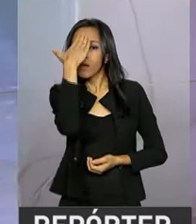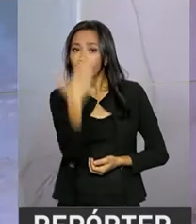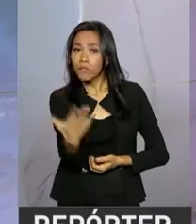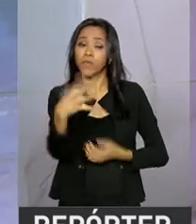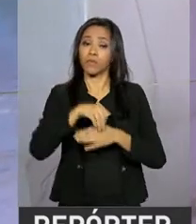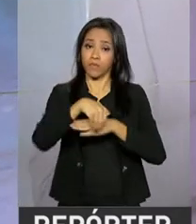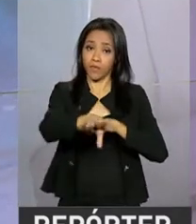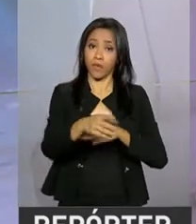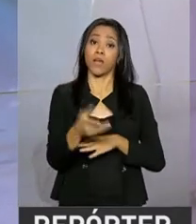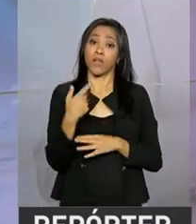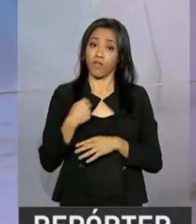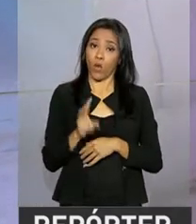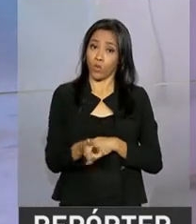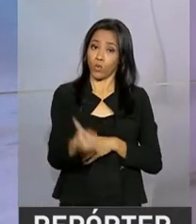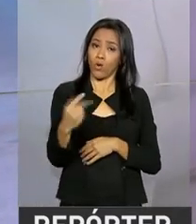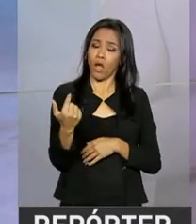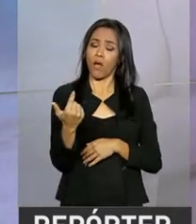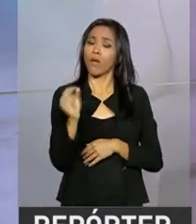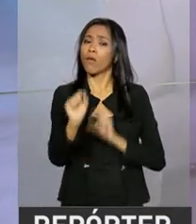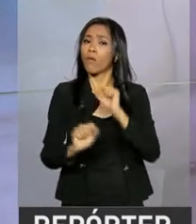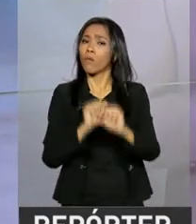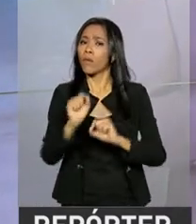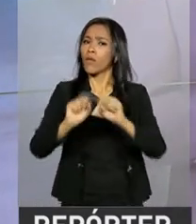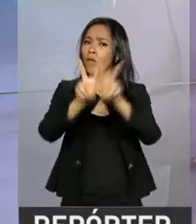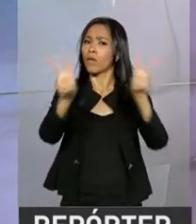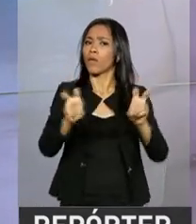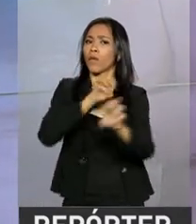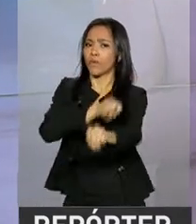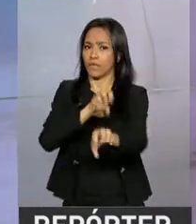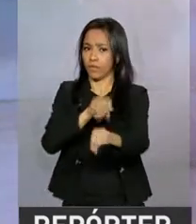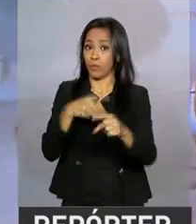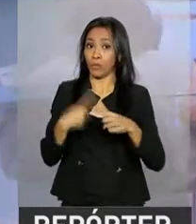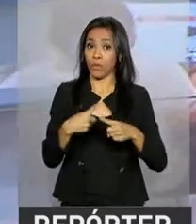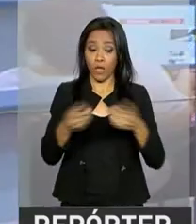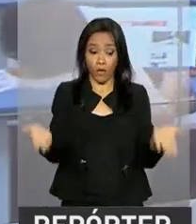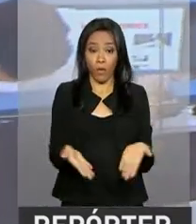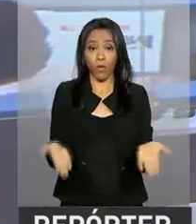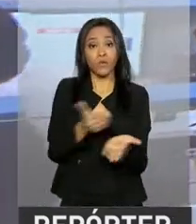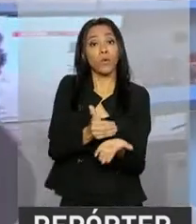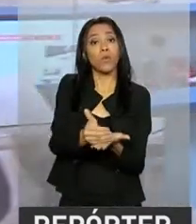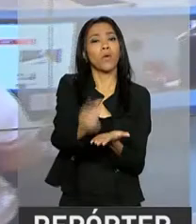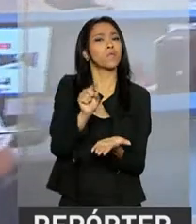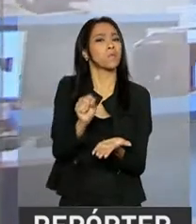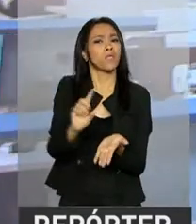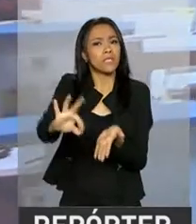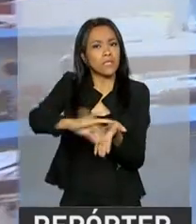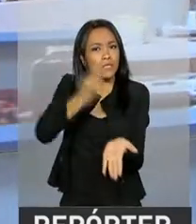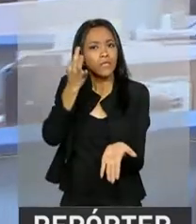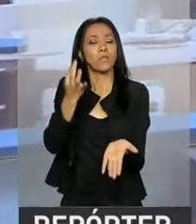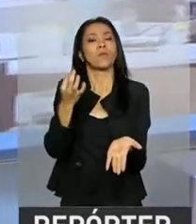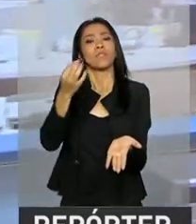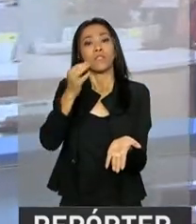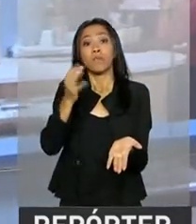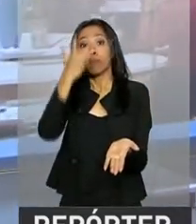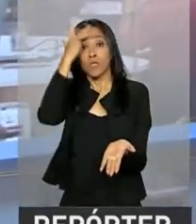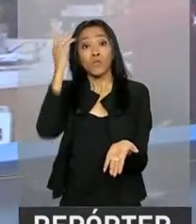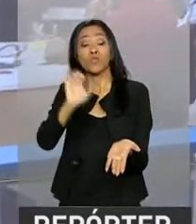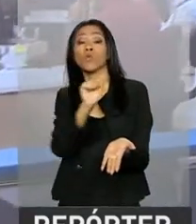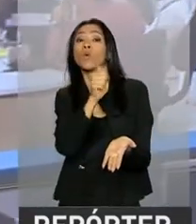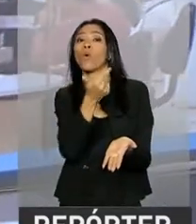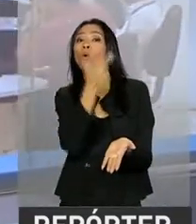informações a gente vai continuar falando de educação porque começam hoje as inscrições para os estrangeiros interessados